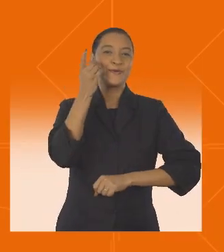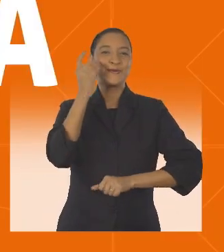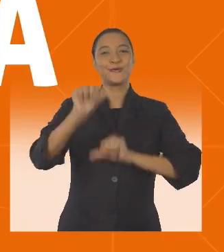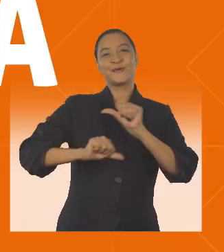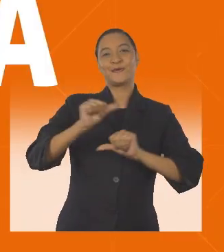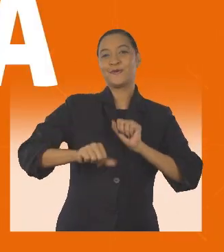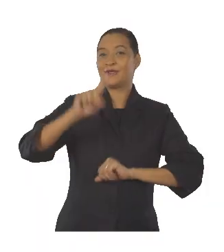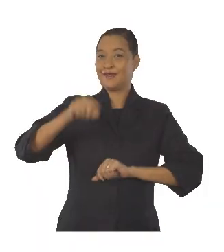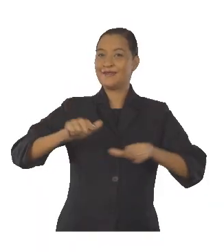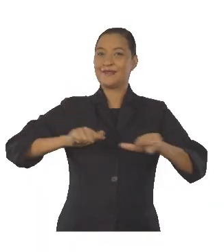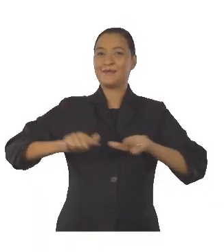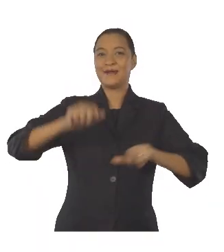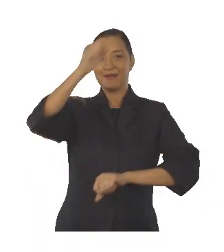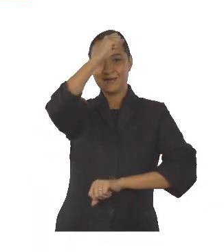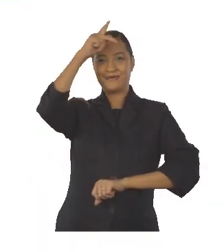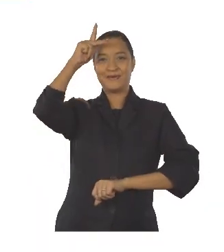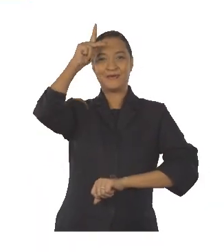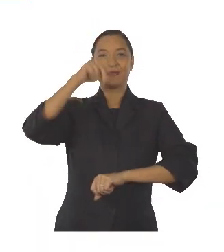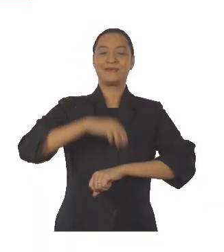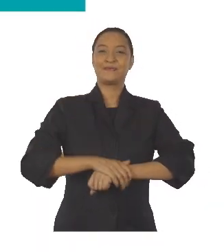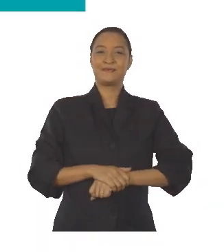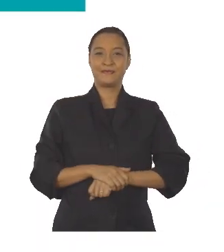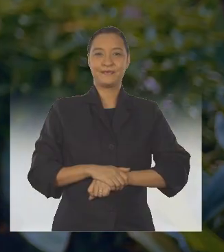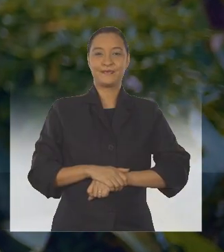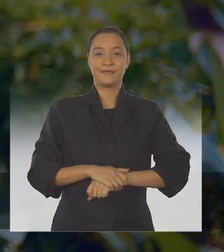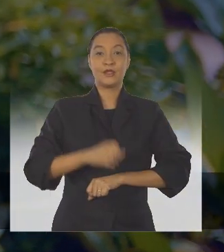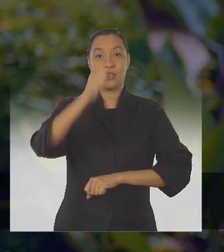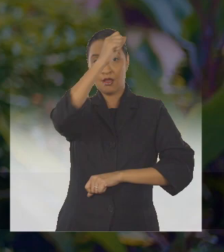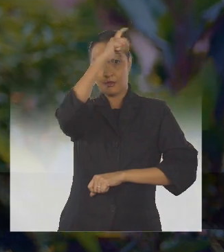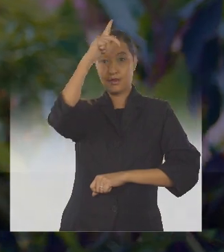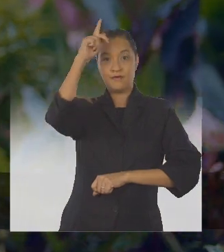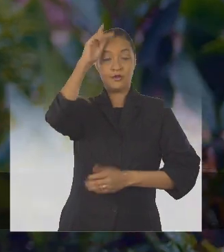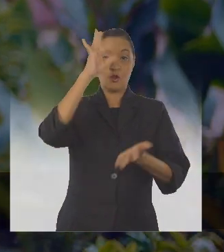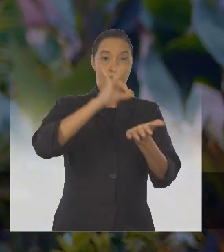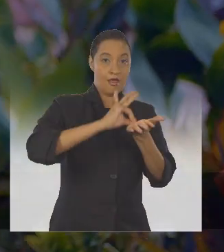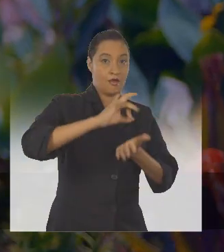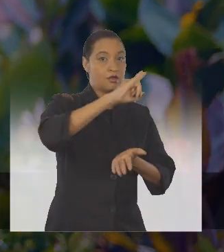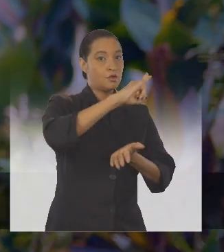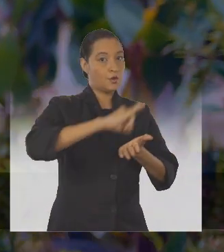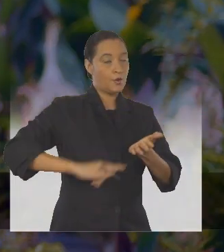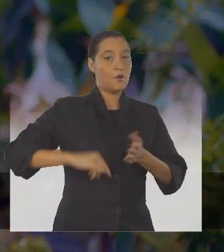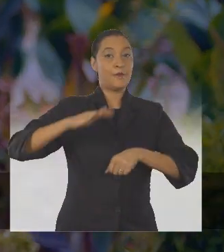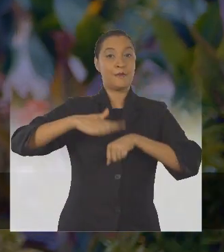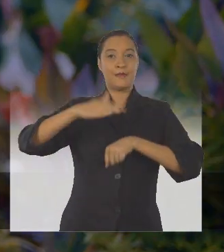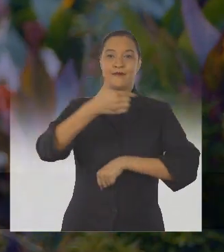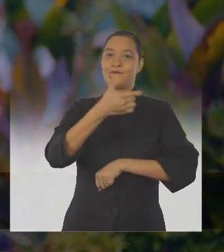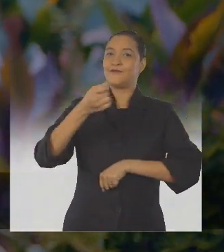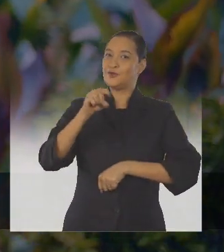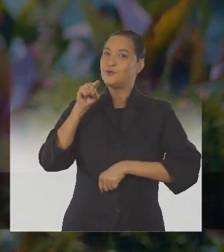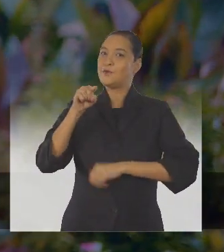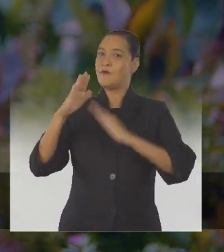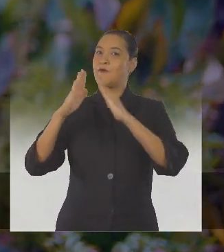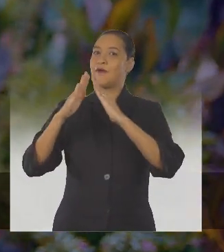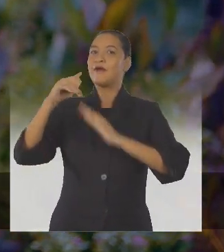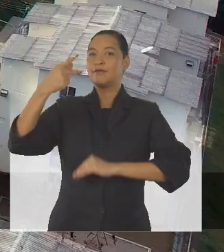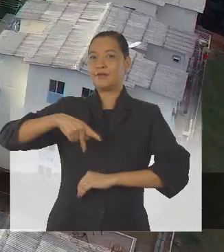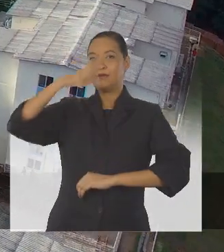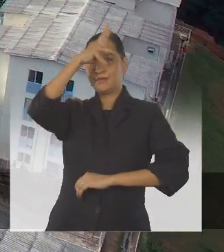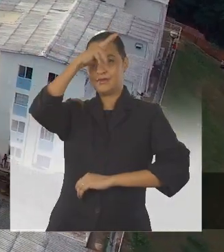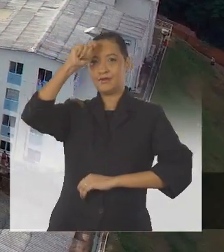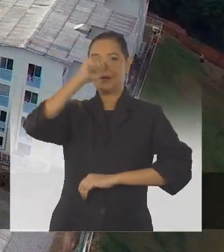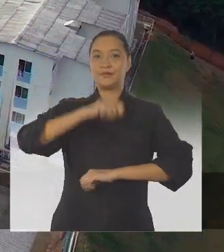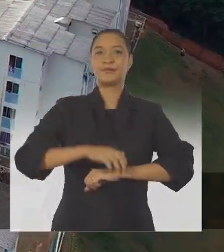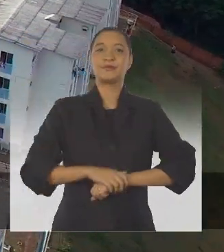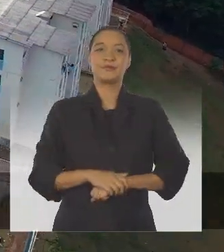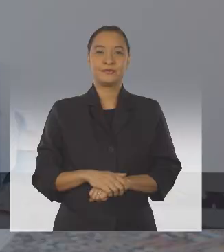cresce e todo dia muda. É trabalho da prefeitura. A prefeitura está regularizando mais de 9 mil unidades habitacionais